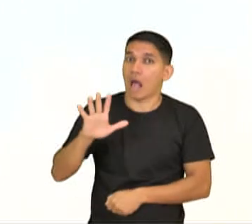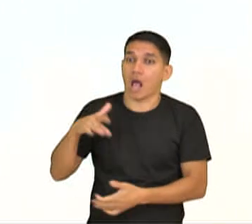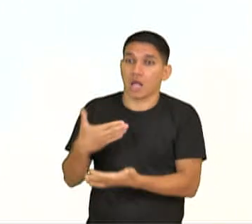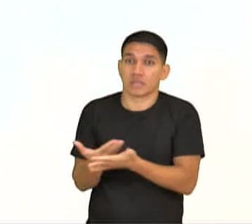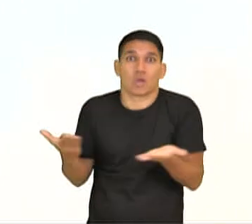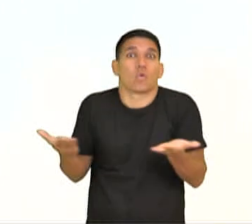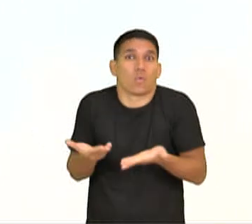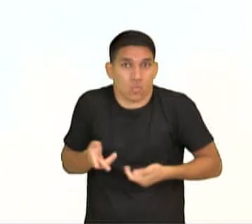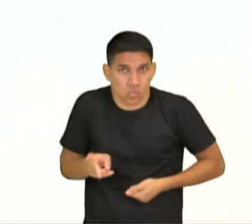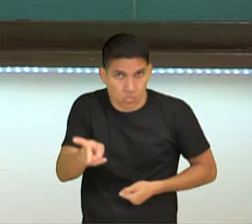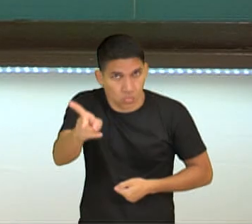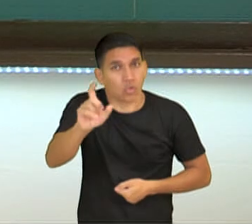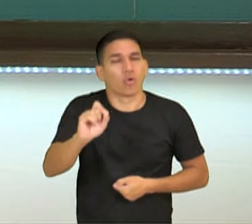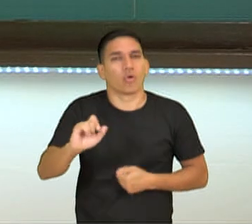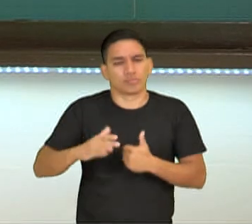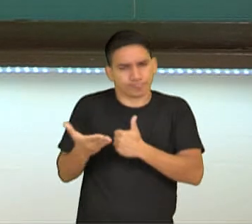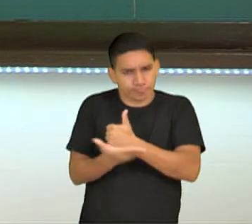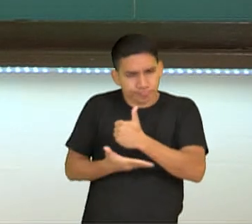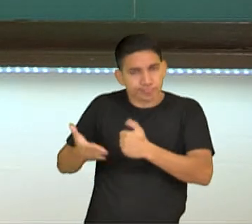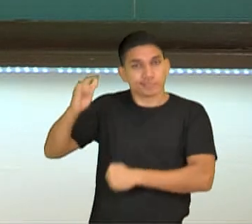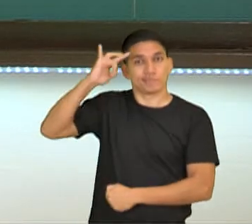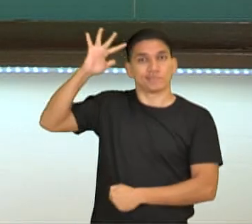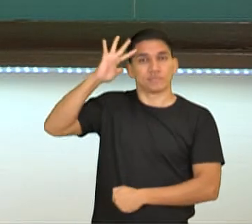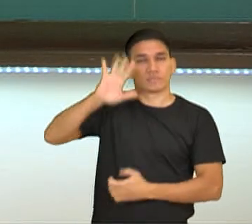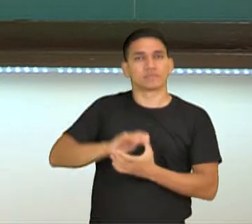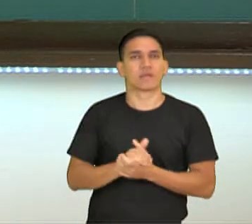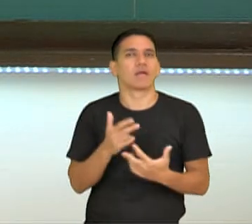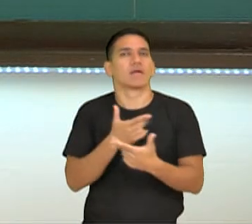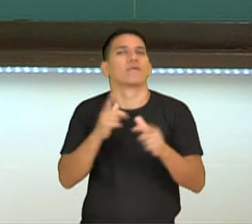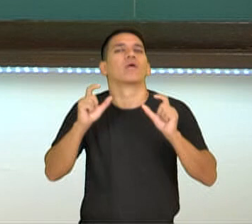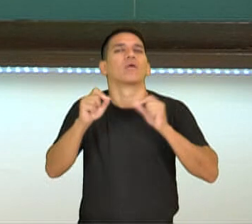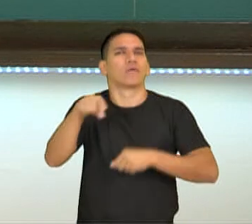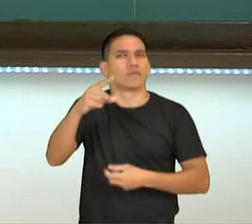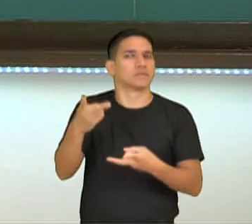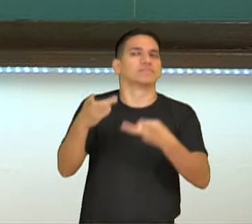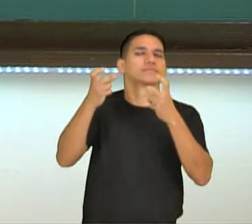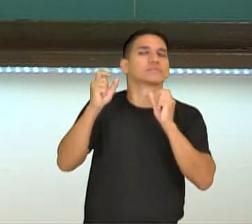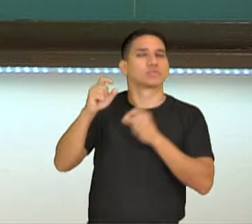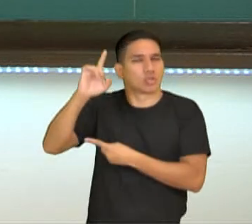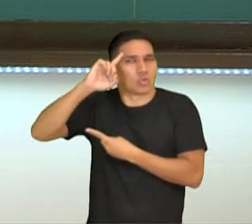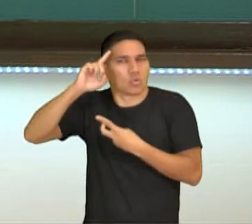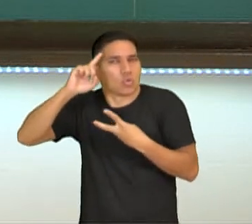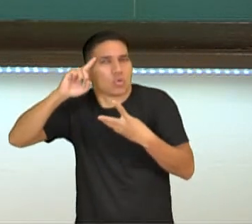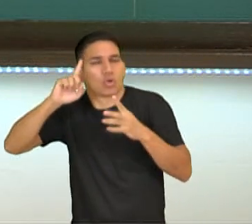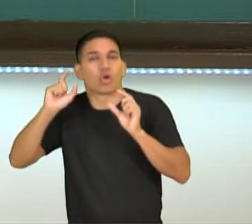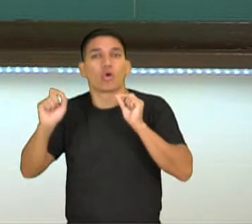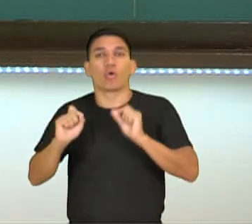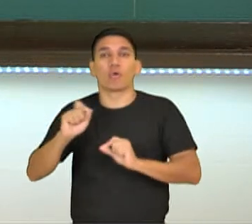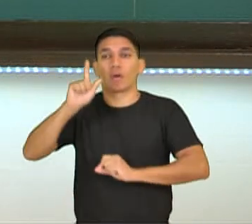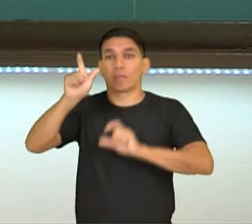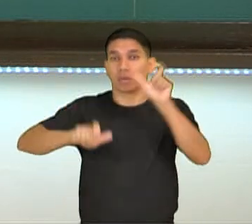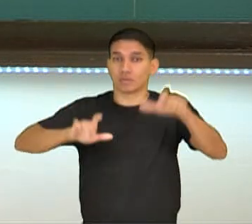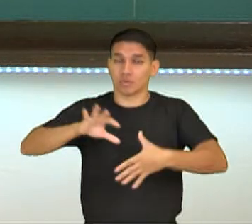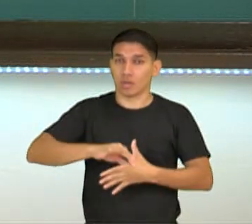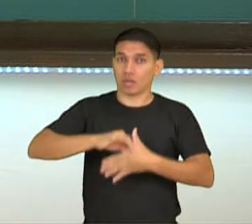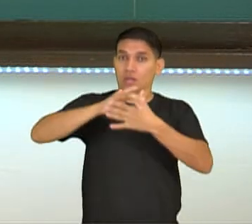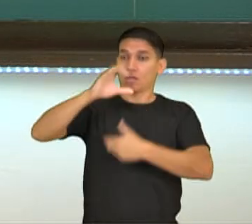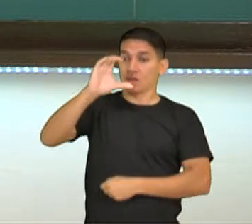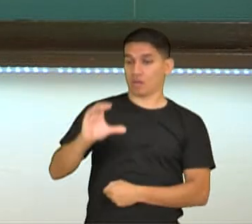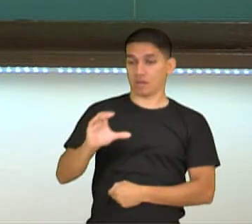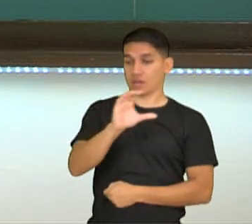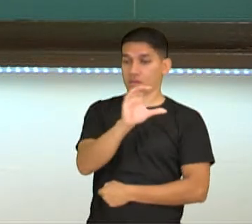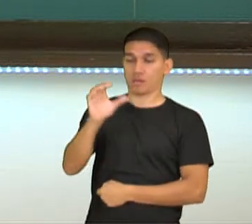Essa fundamentação filosófica. Uma das coisas que você pode notar no dia a dia é que os líderes religiosos do catolicismo,